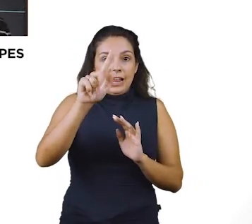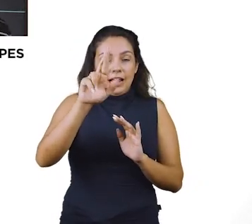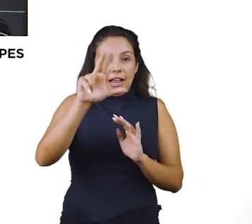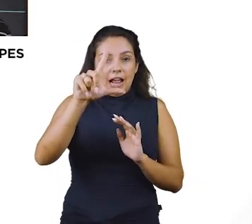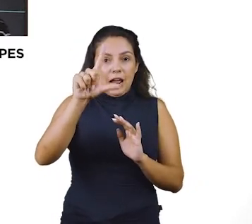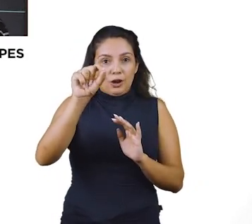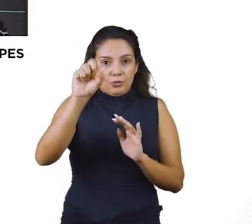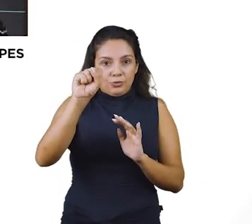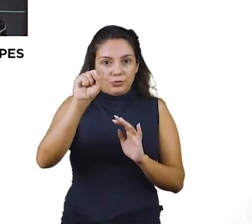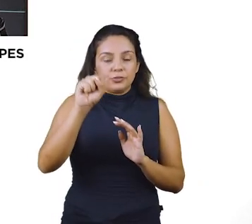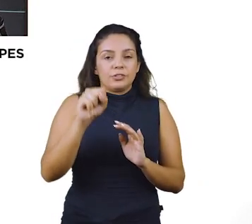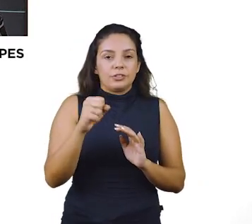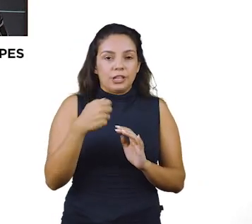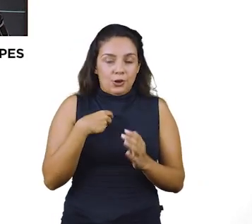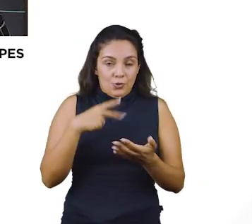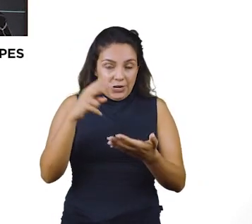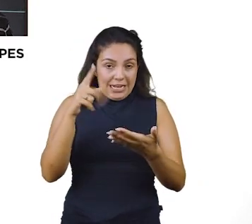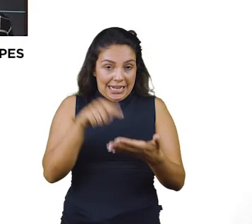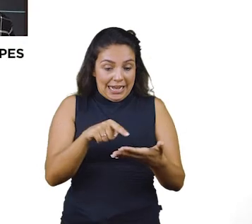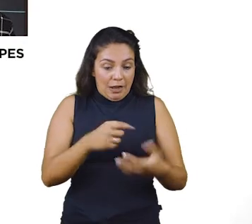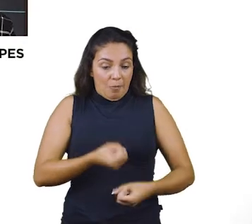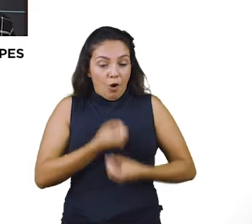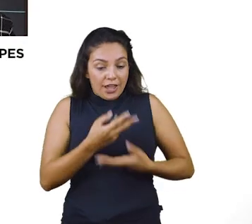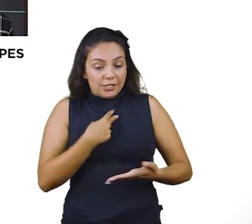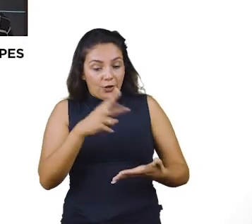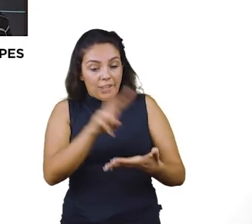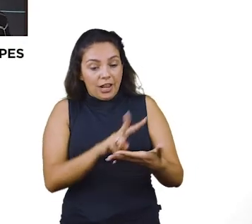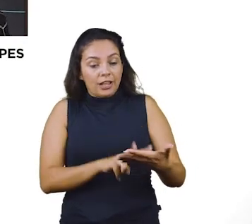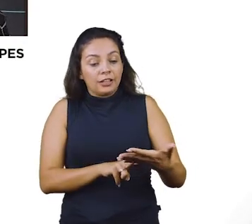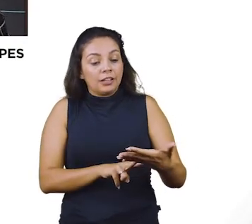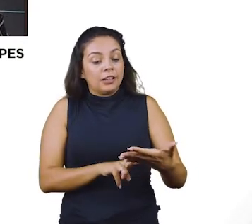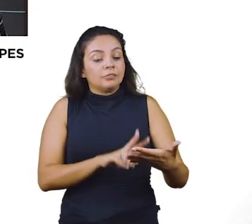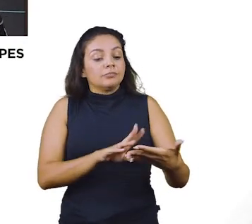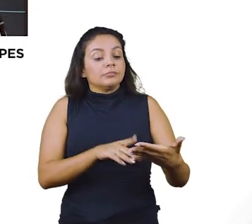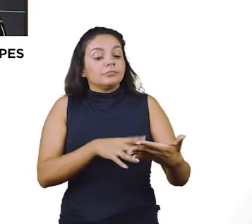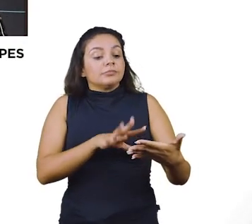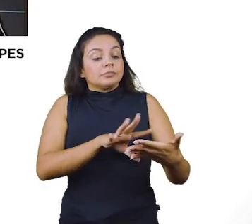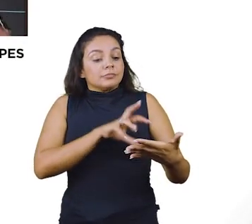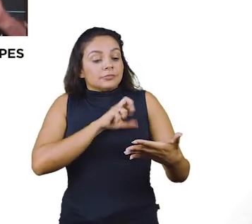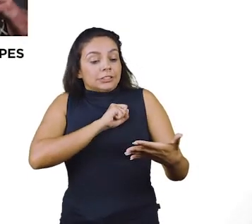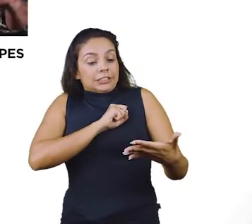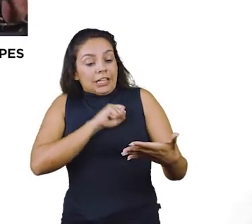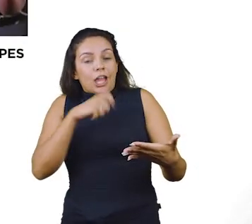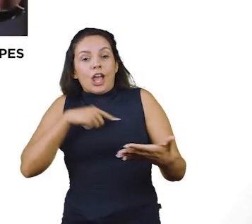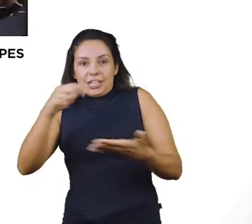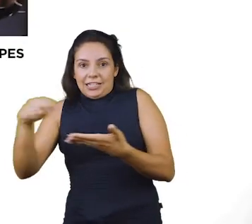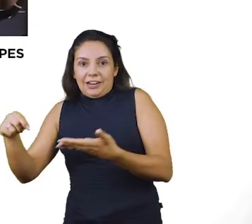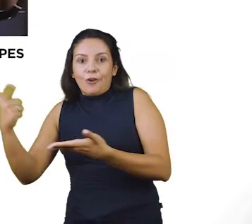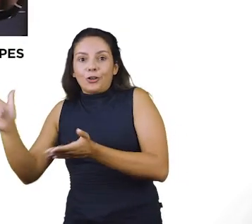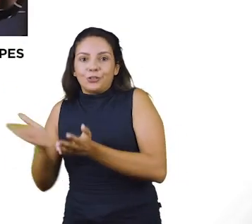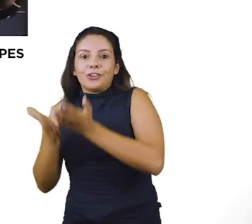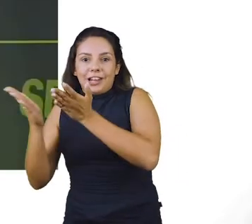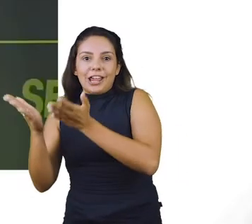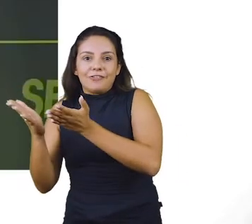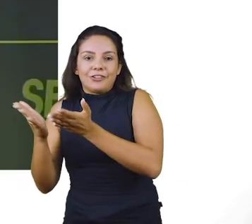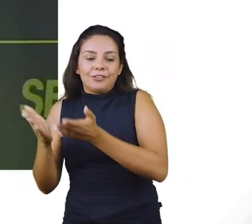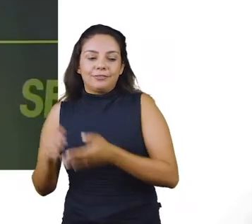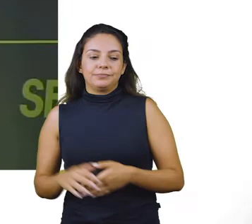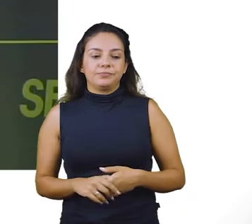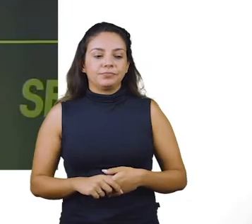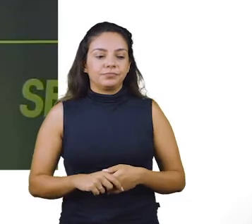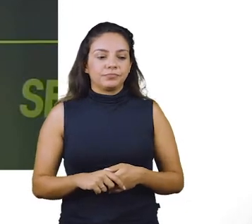O escritor Carlos Herculano Lopes segura nas mãos o seu livro O Vestido. A capa tem um